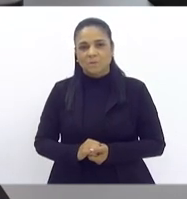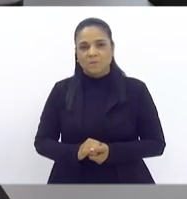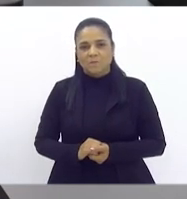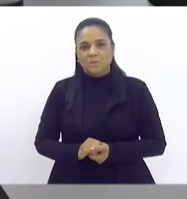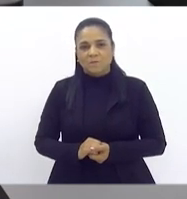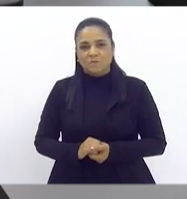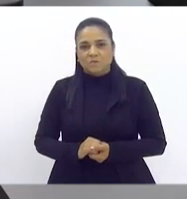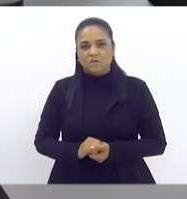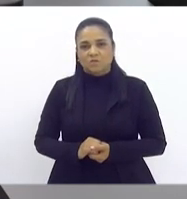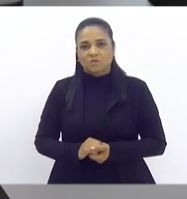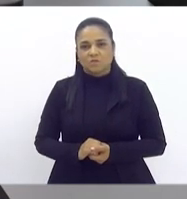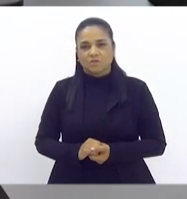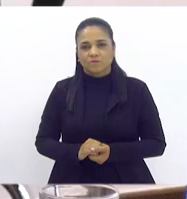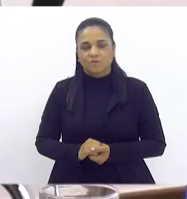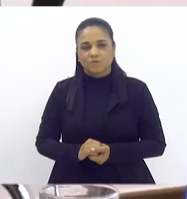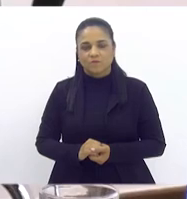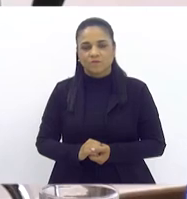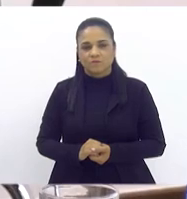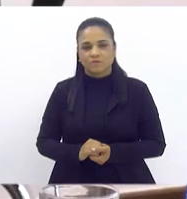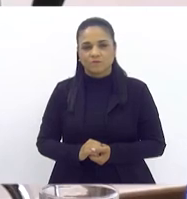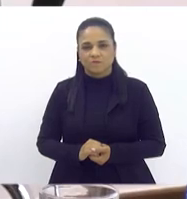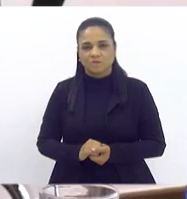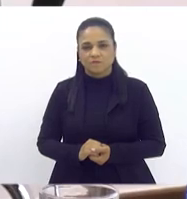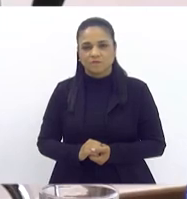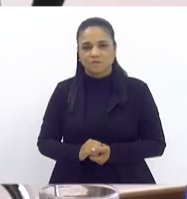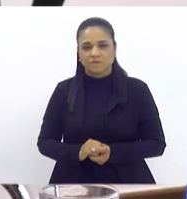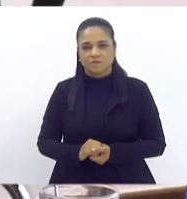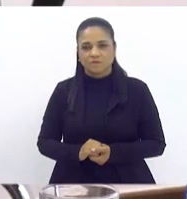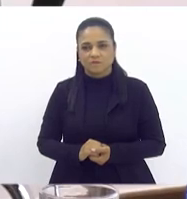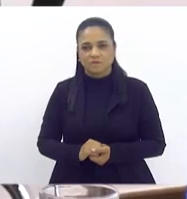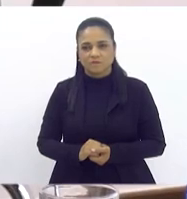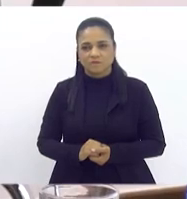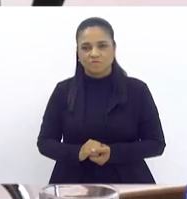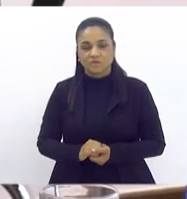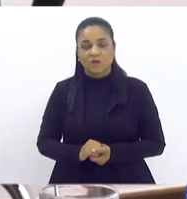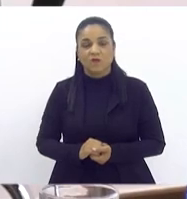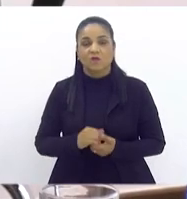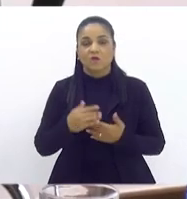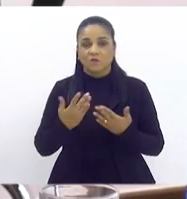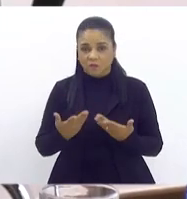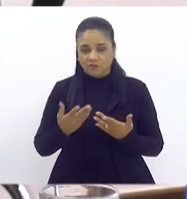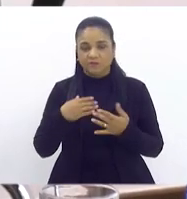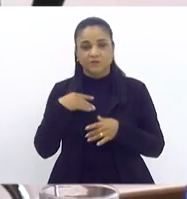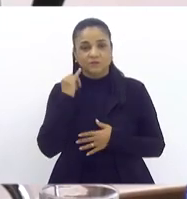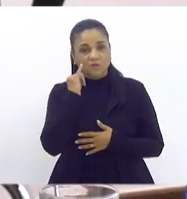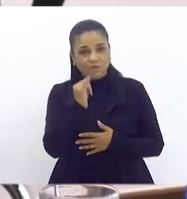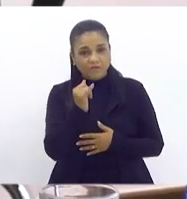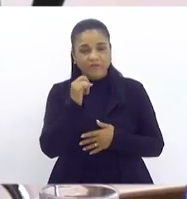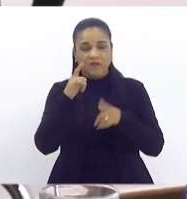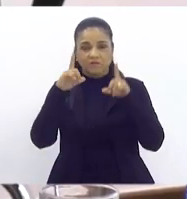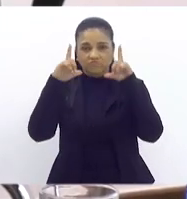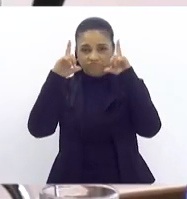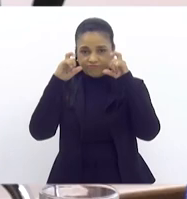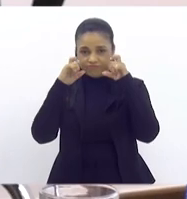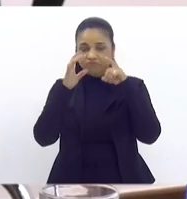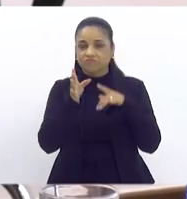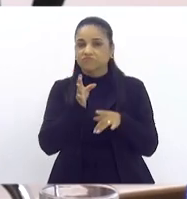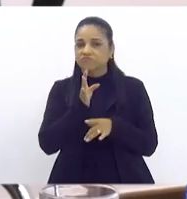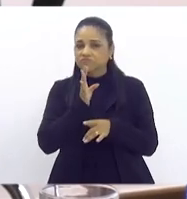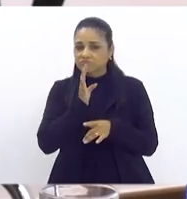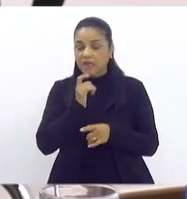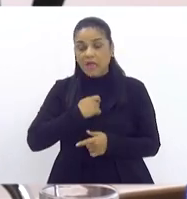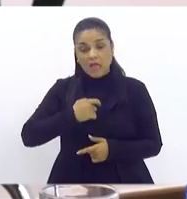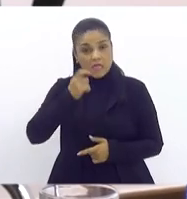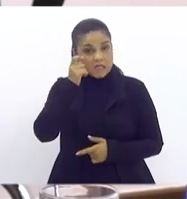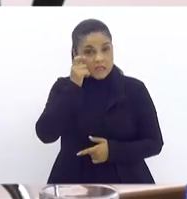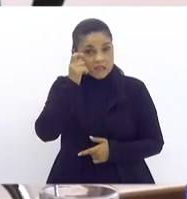eh quando a gente vai falar do do reconhecimento eh seria interessante também eu eu